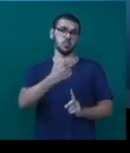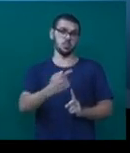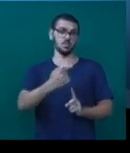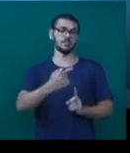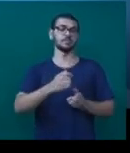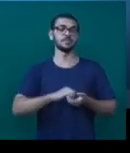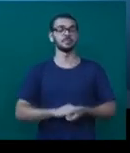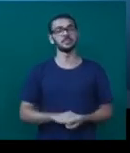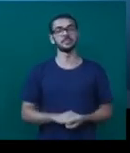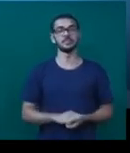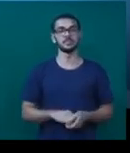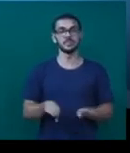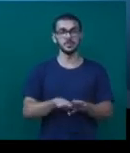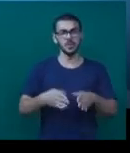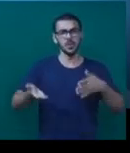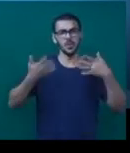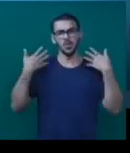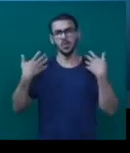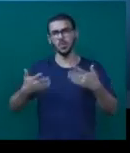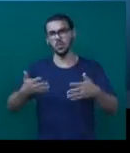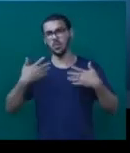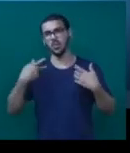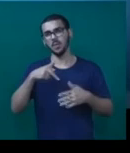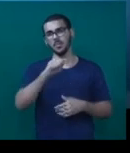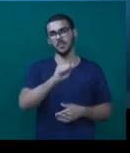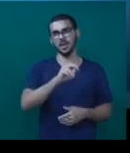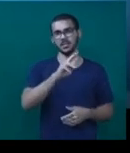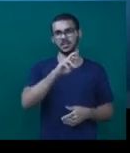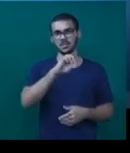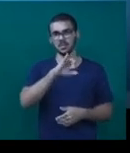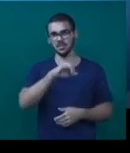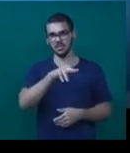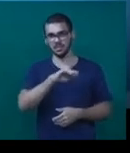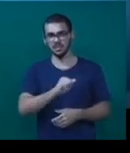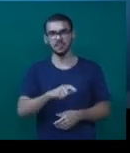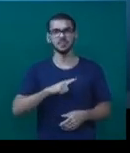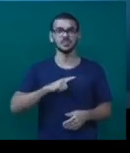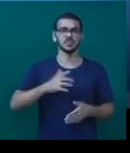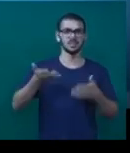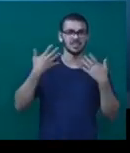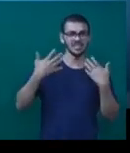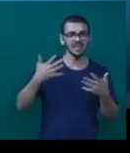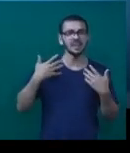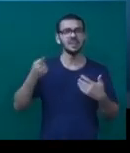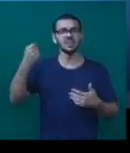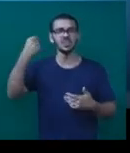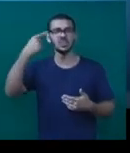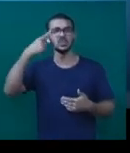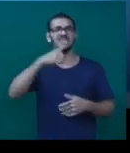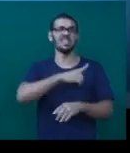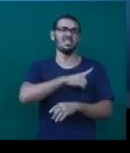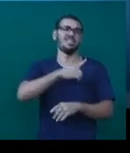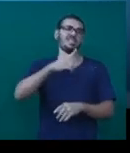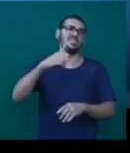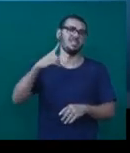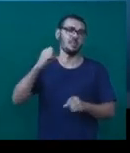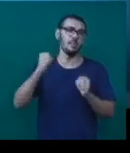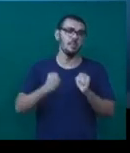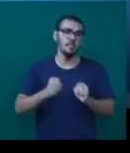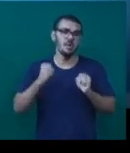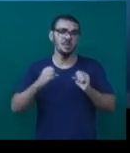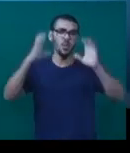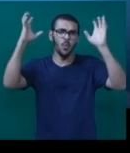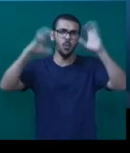graus. Altas temperaturas em Patrocínio. Vai fazer muito calor. Sol durante quase todo o dia e pode